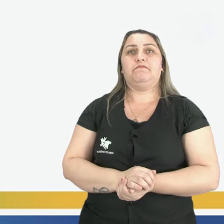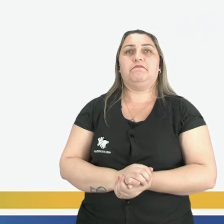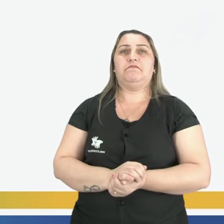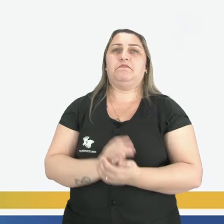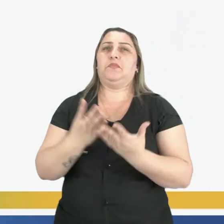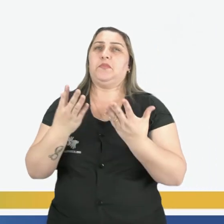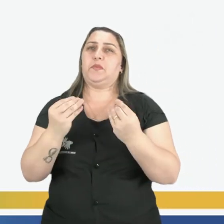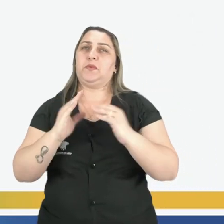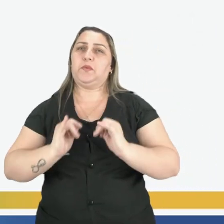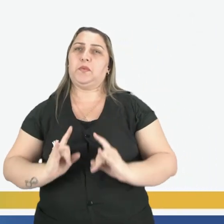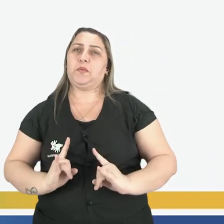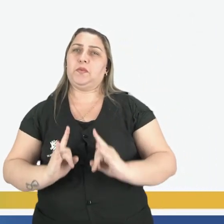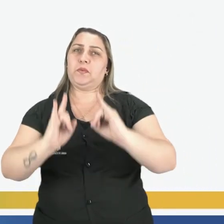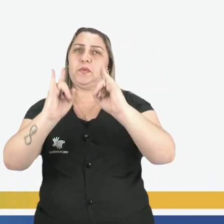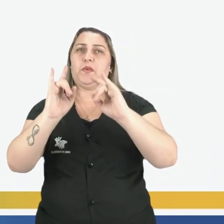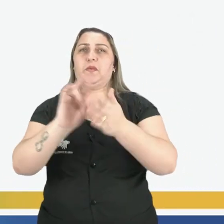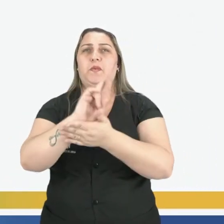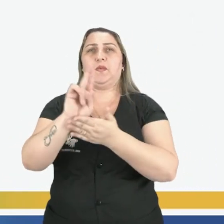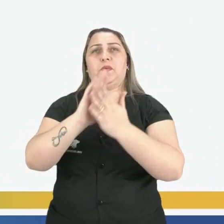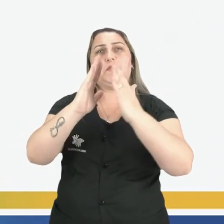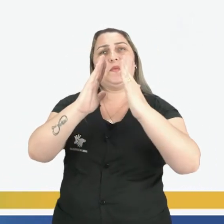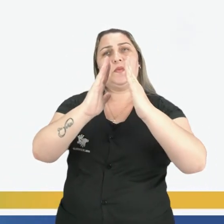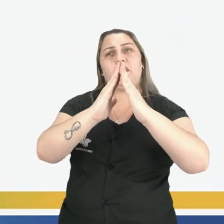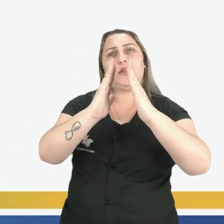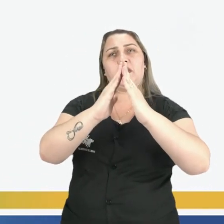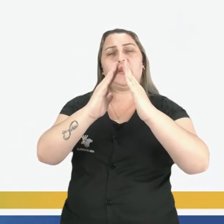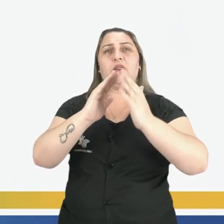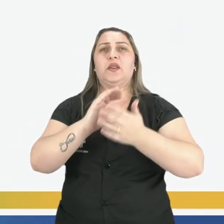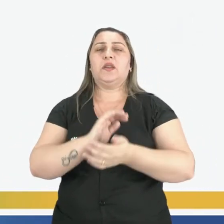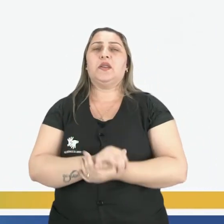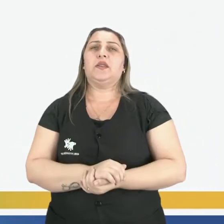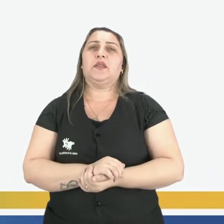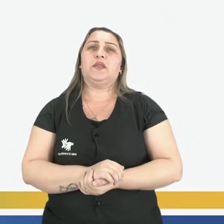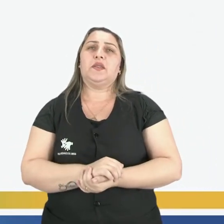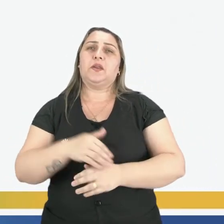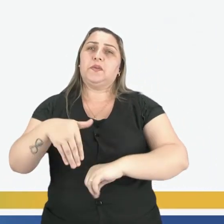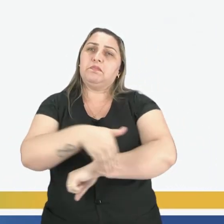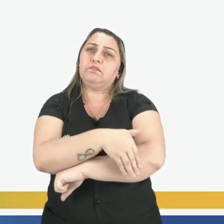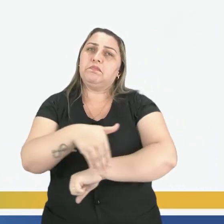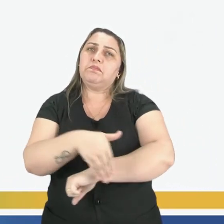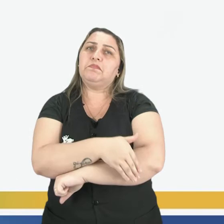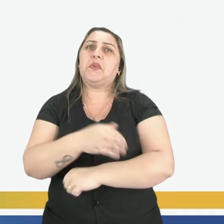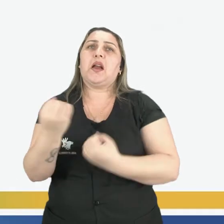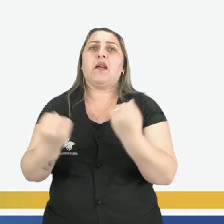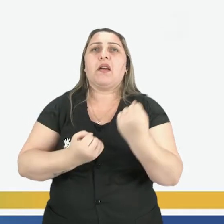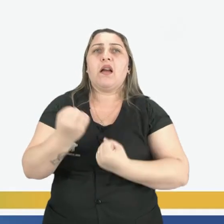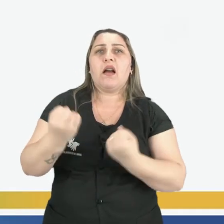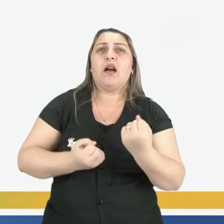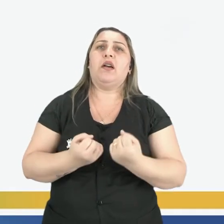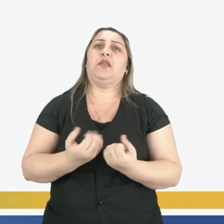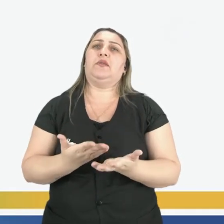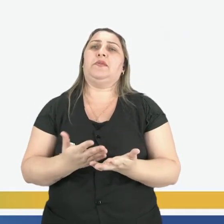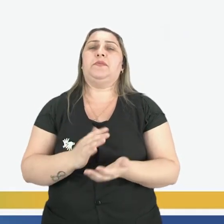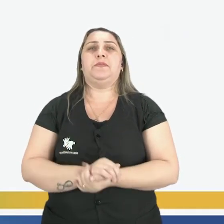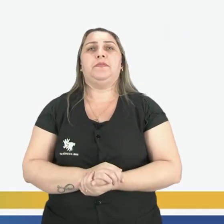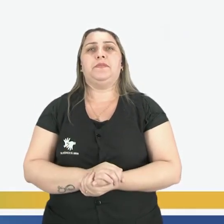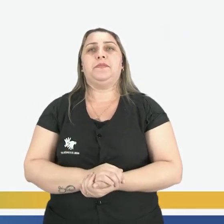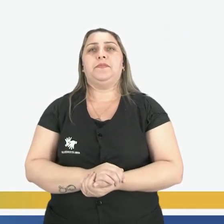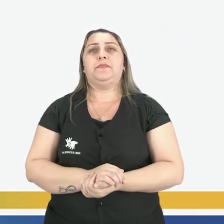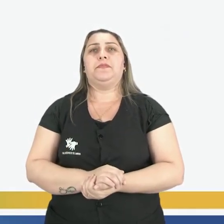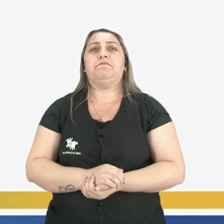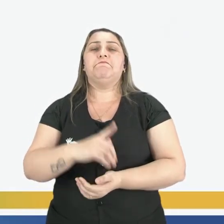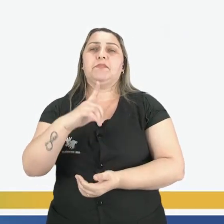urbanizada, com bastante prédios, várias moradias, ruas, né, todas pavimentadas.